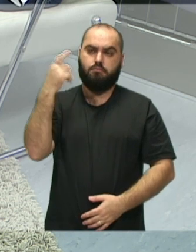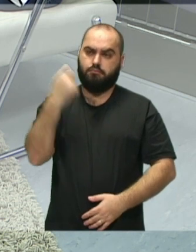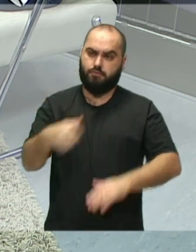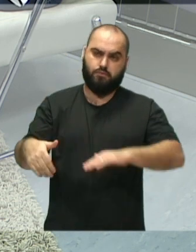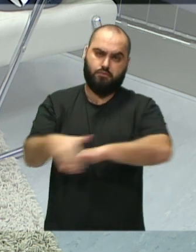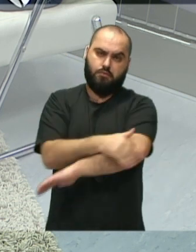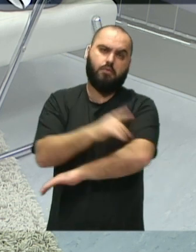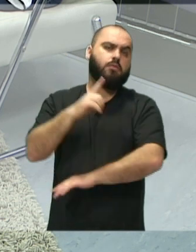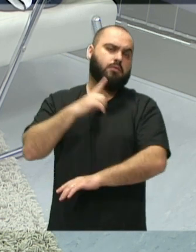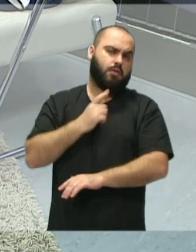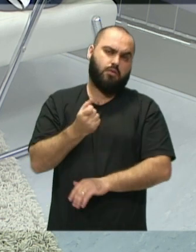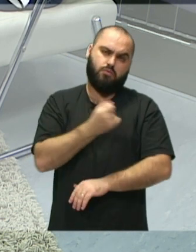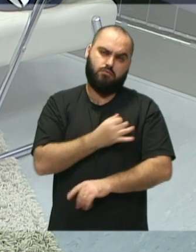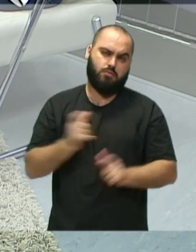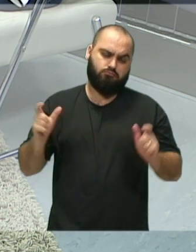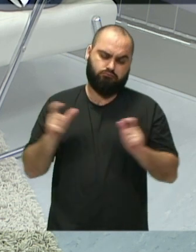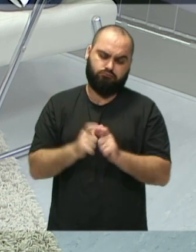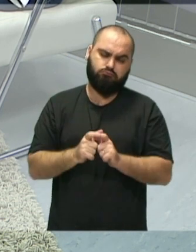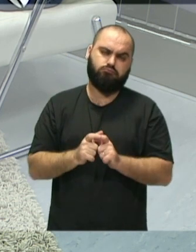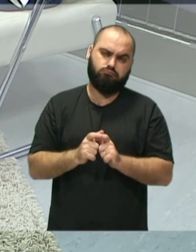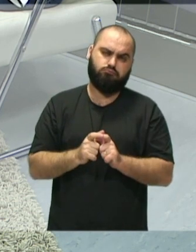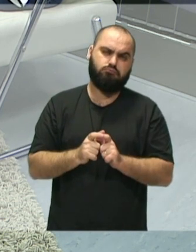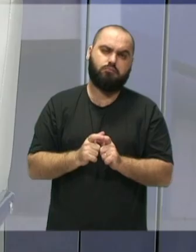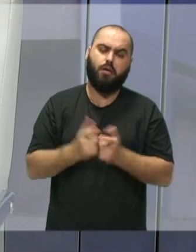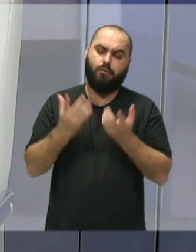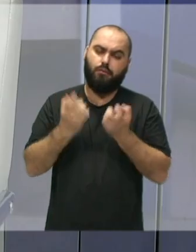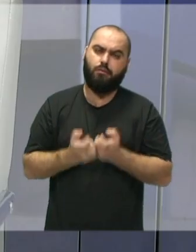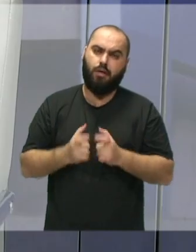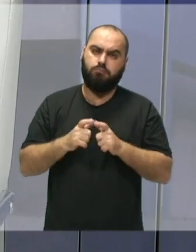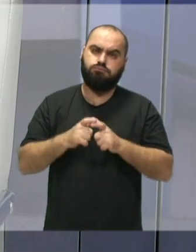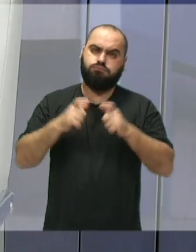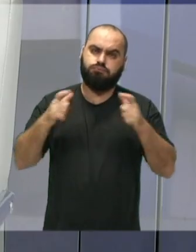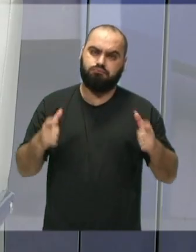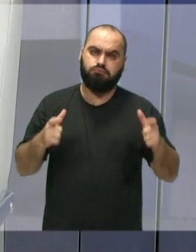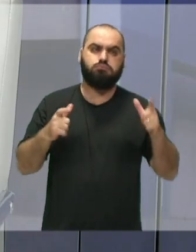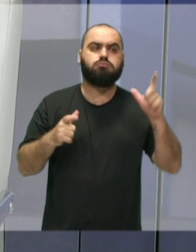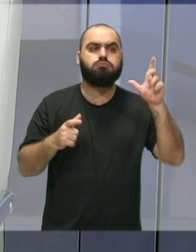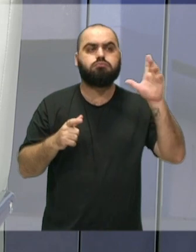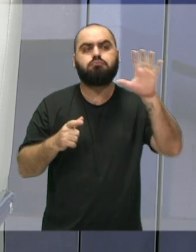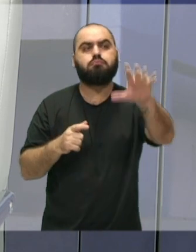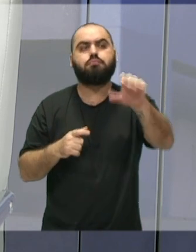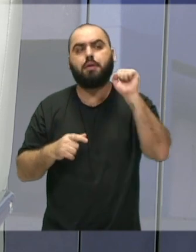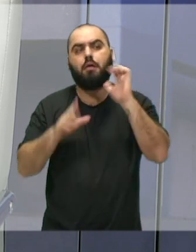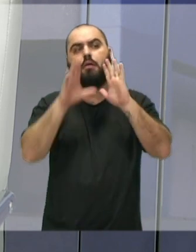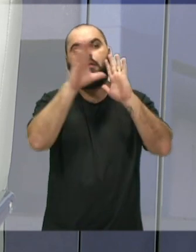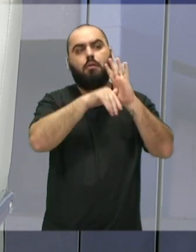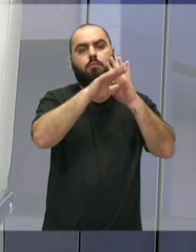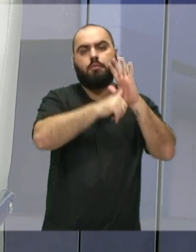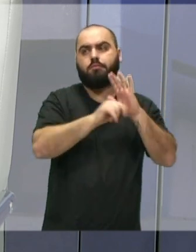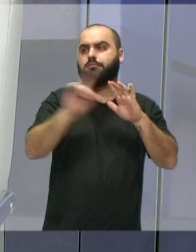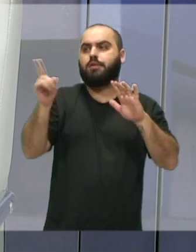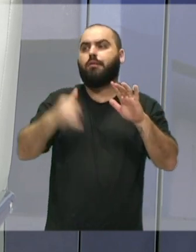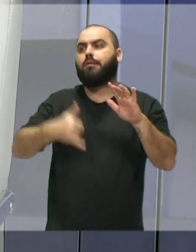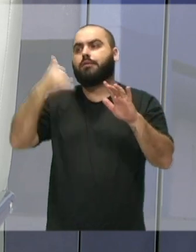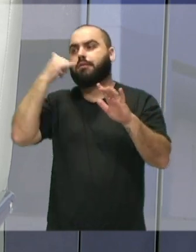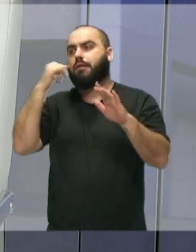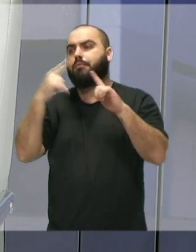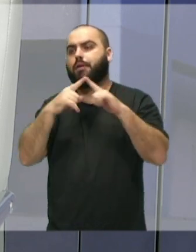efetivo, como é de conhecimento de todos. Nós gostaríamos que a polícia estivesse atrás de ladrão, não estivesse atendendo o telefone por causa de briga de